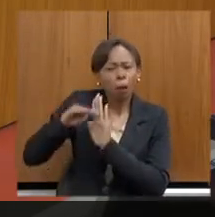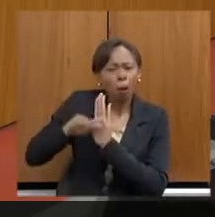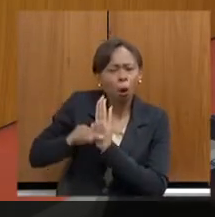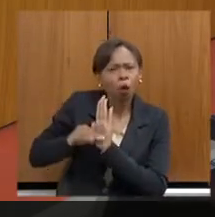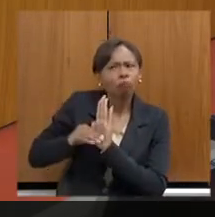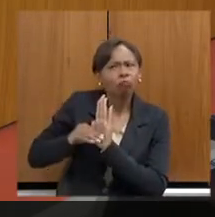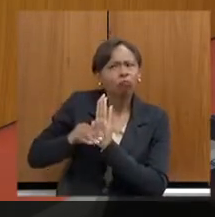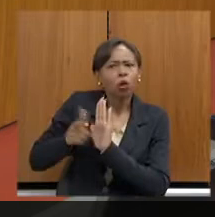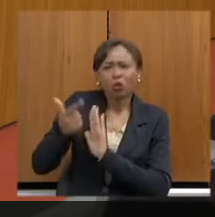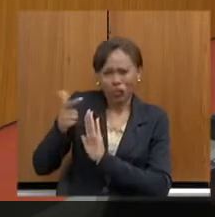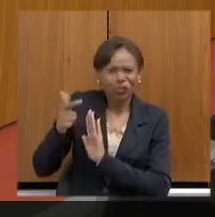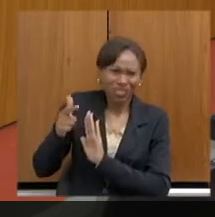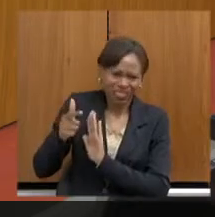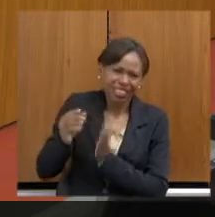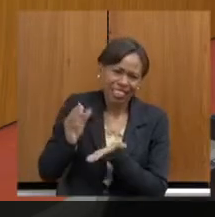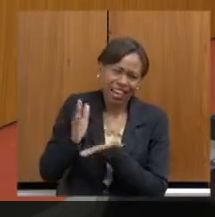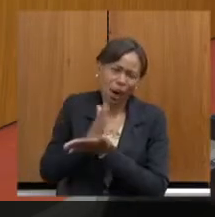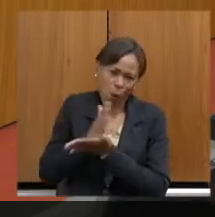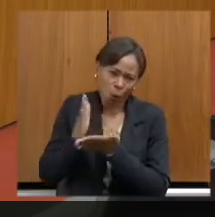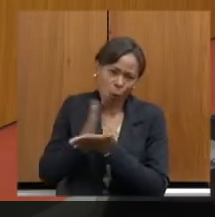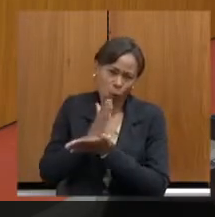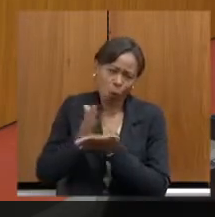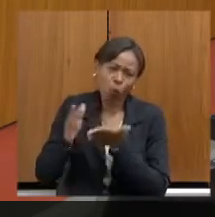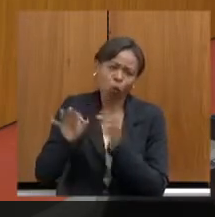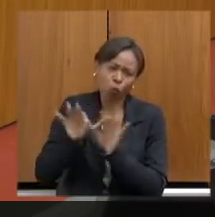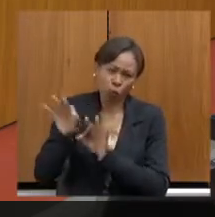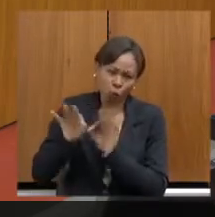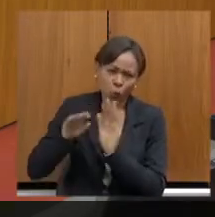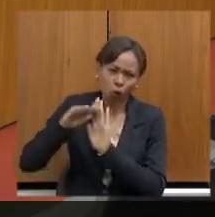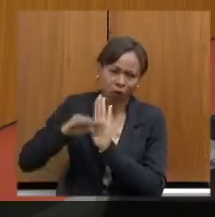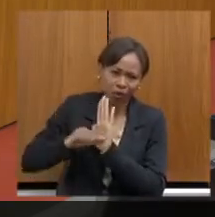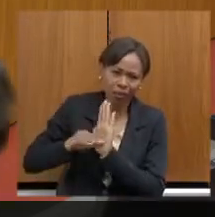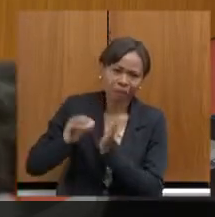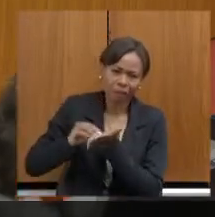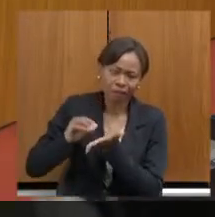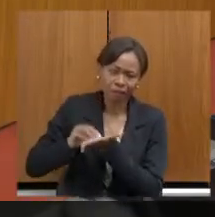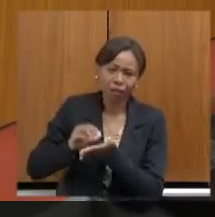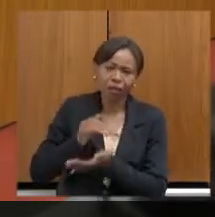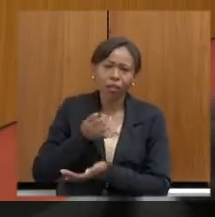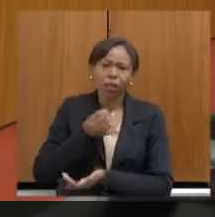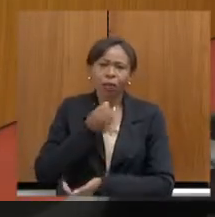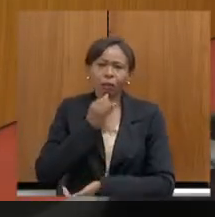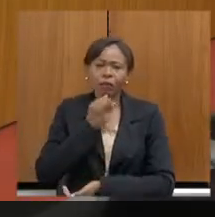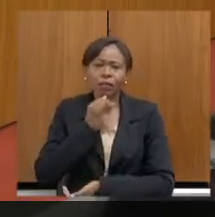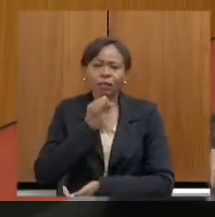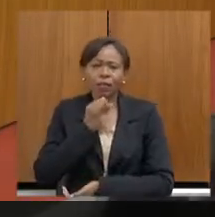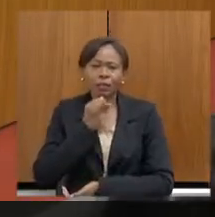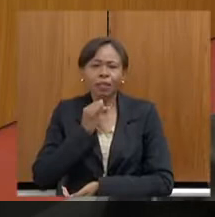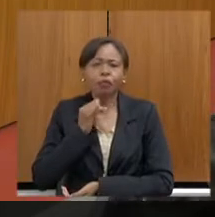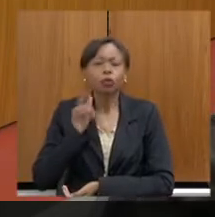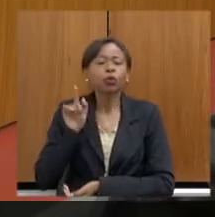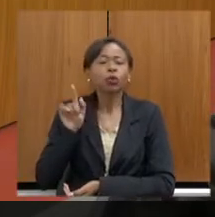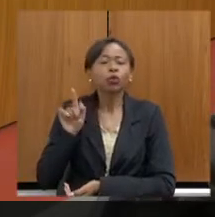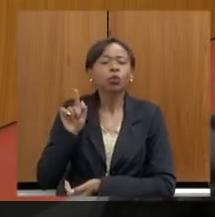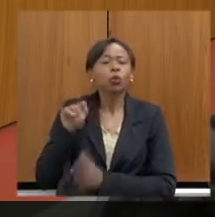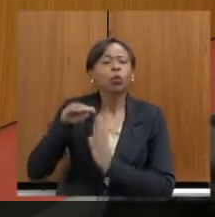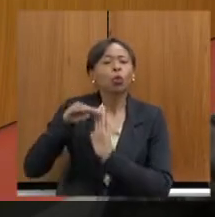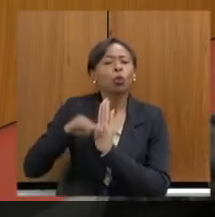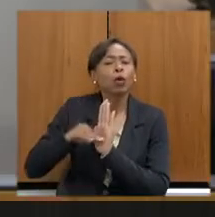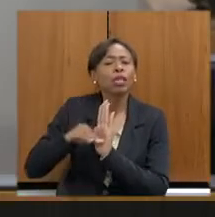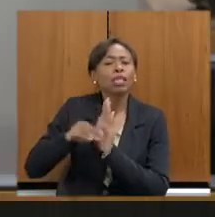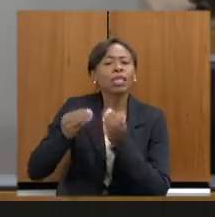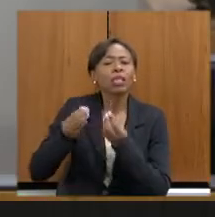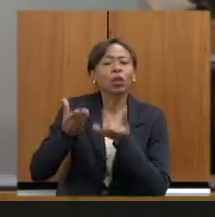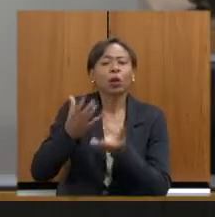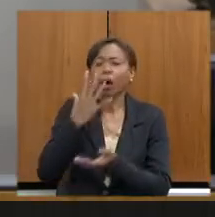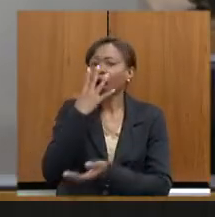senhor como o programa da por resolução da entrega de de